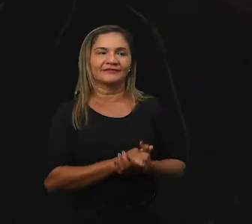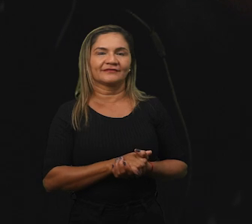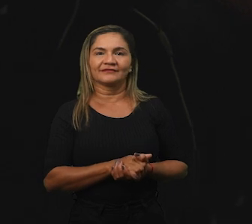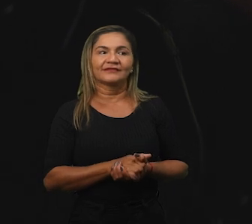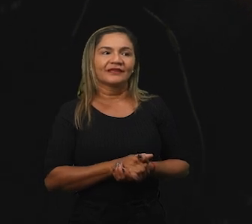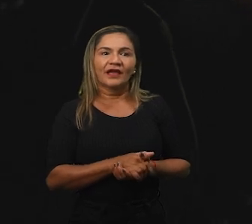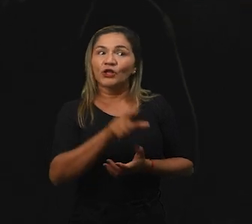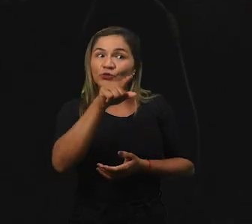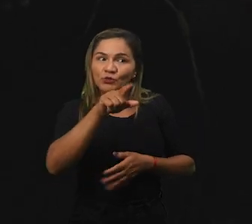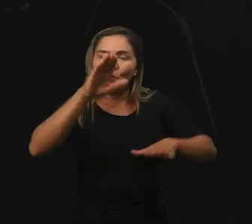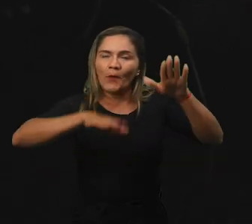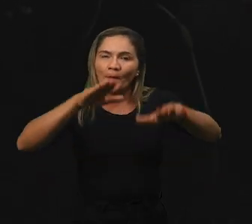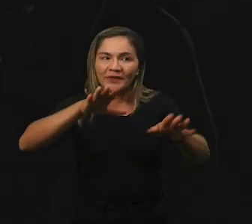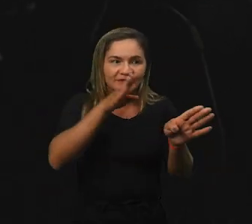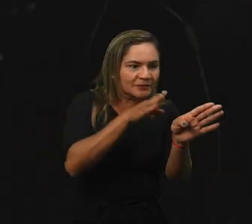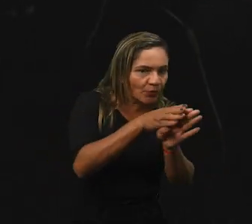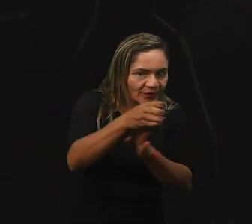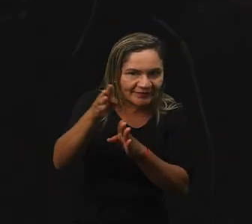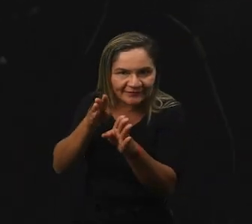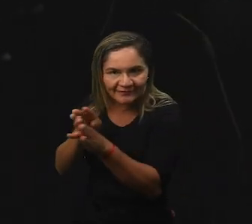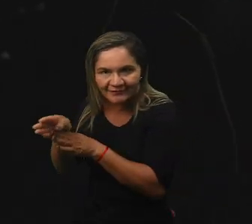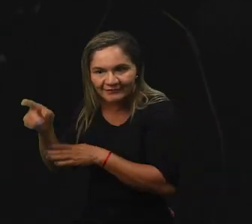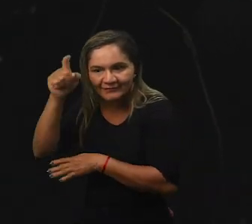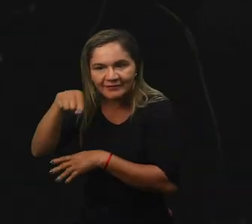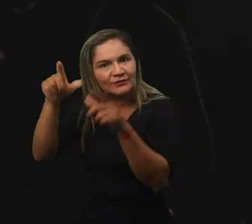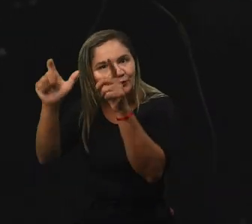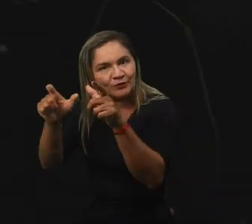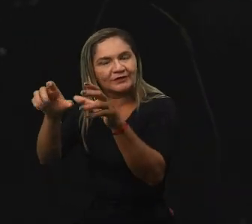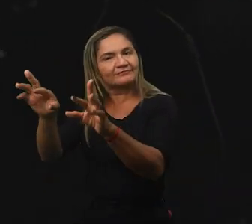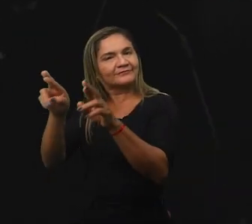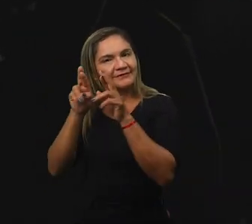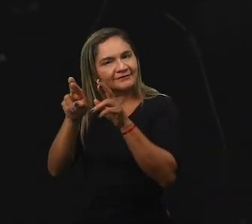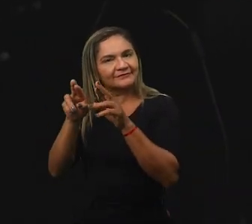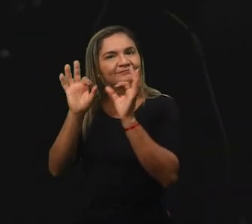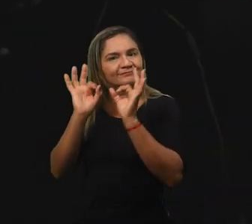convosco, bendita suas vós entre as mulheres. Bendito é o fruto do vosso ventre, Jesus.